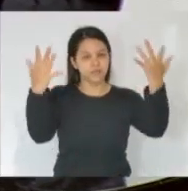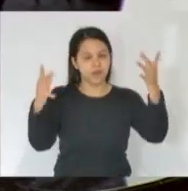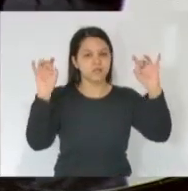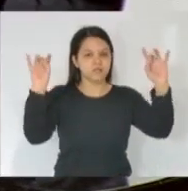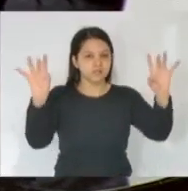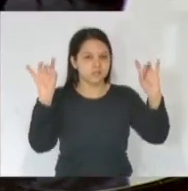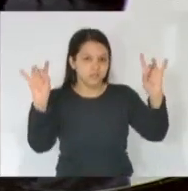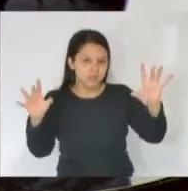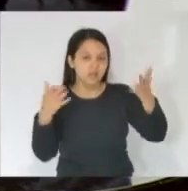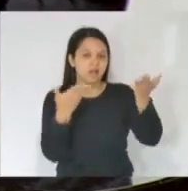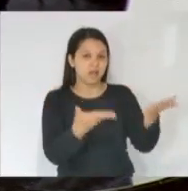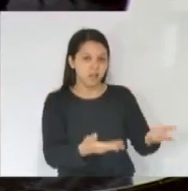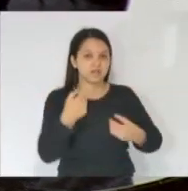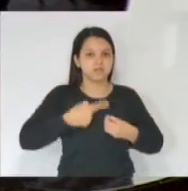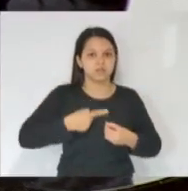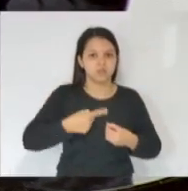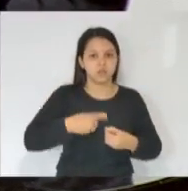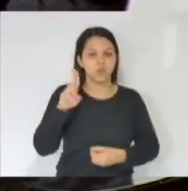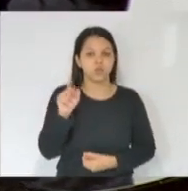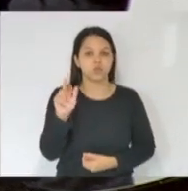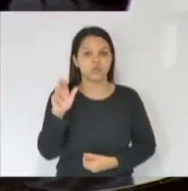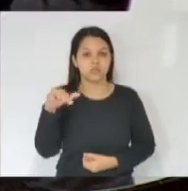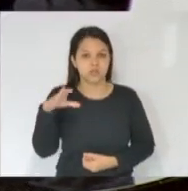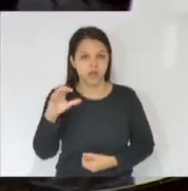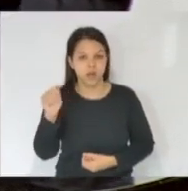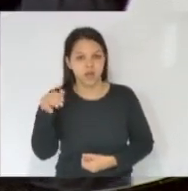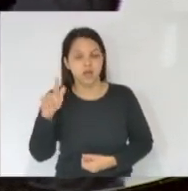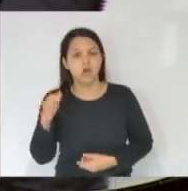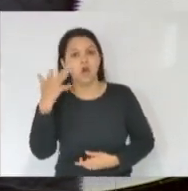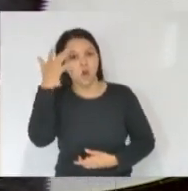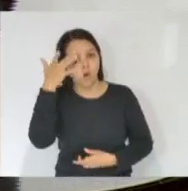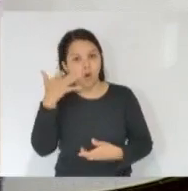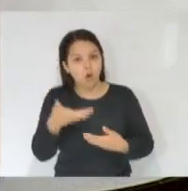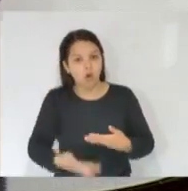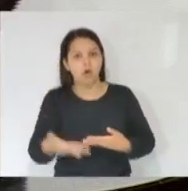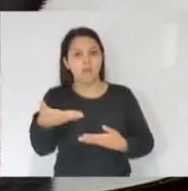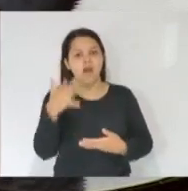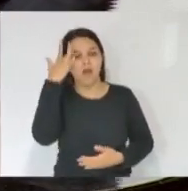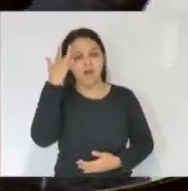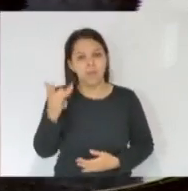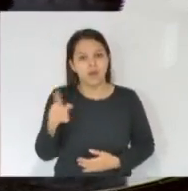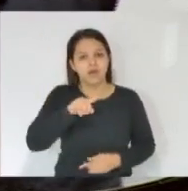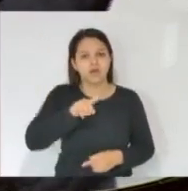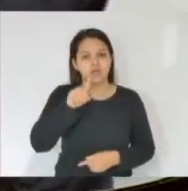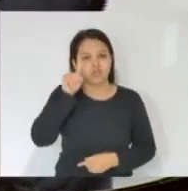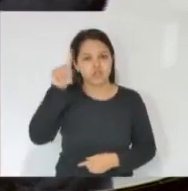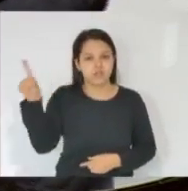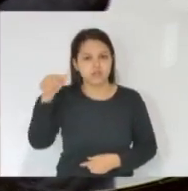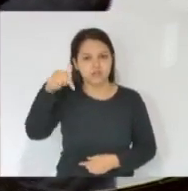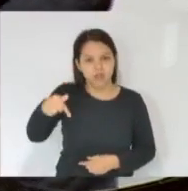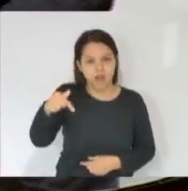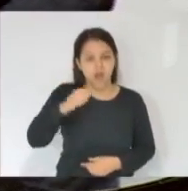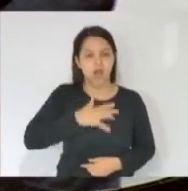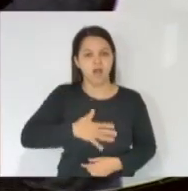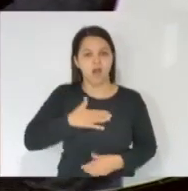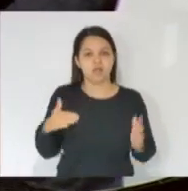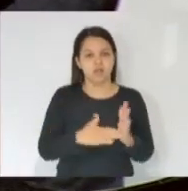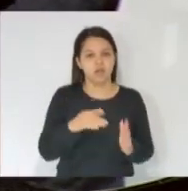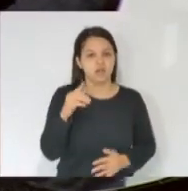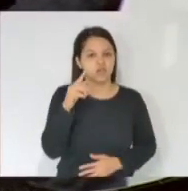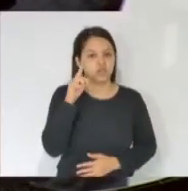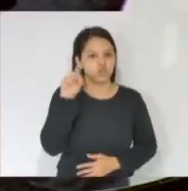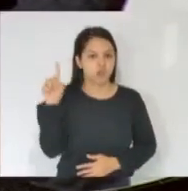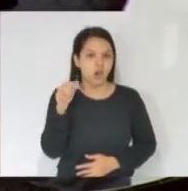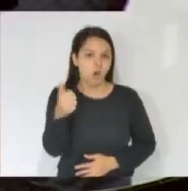em Uruçanga, que se inicia amanhã, dia 7 de agosto, até o dia 11 de agosto, Dia